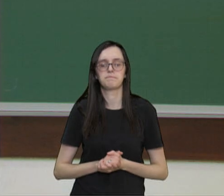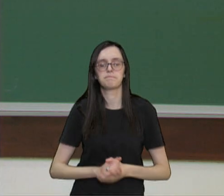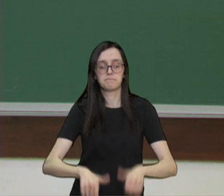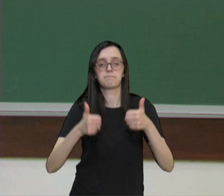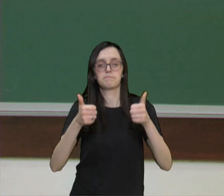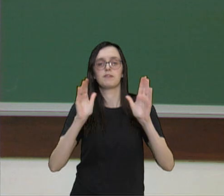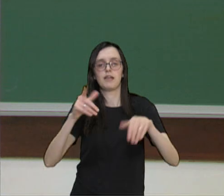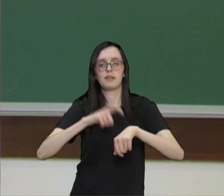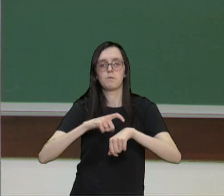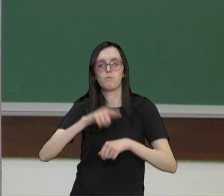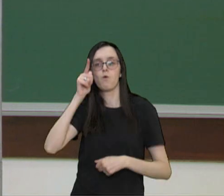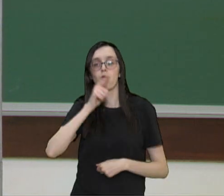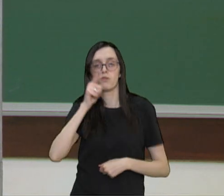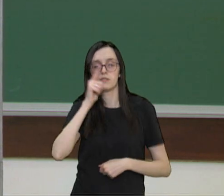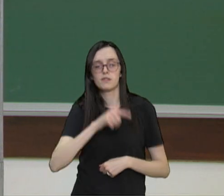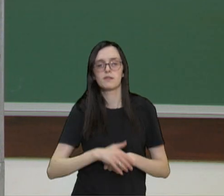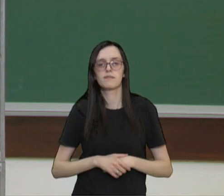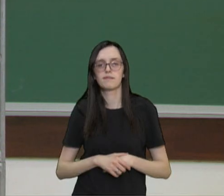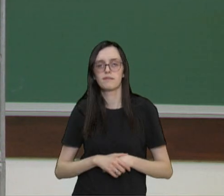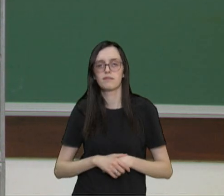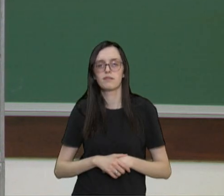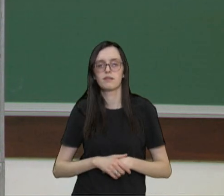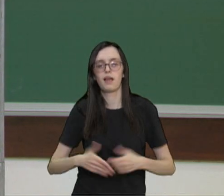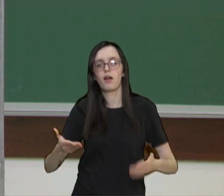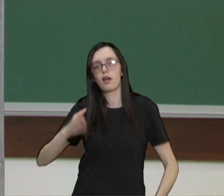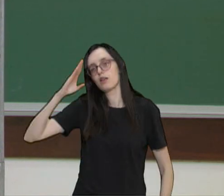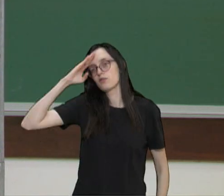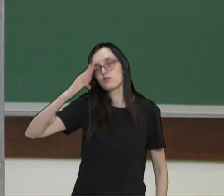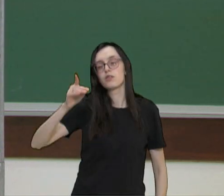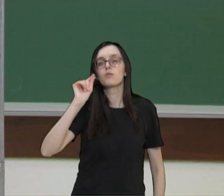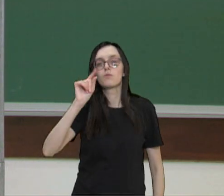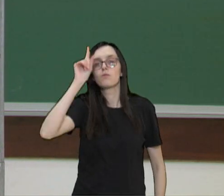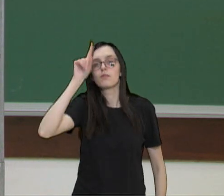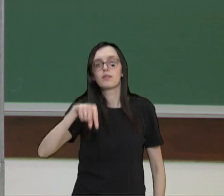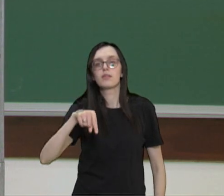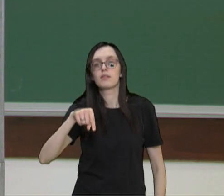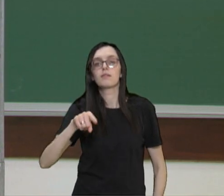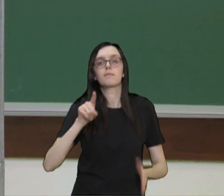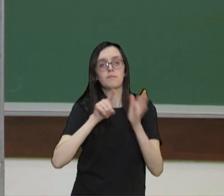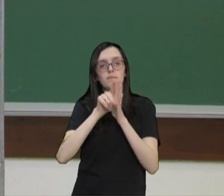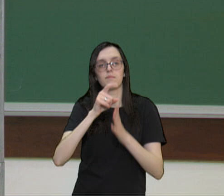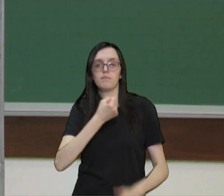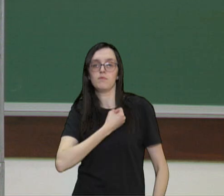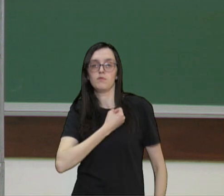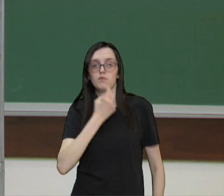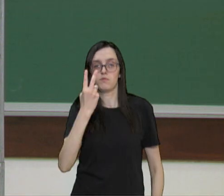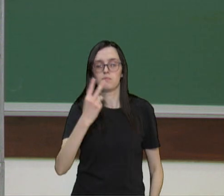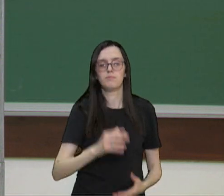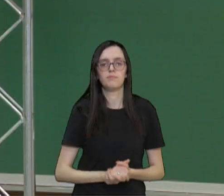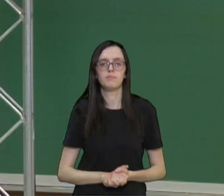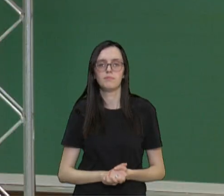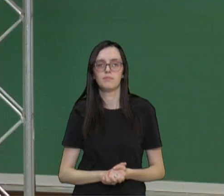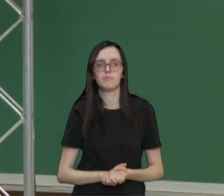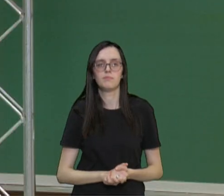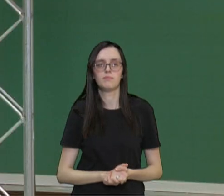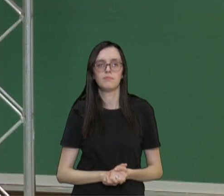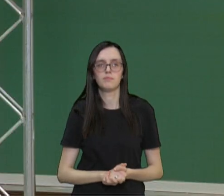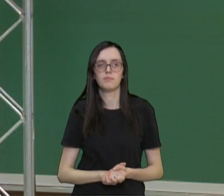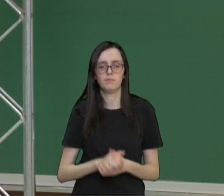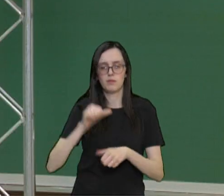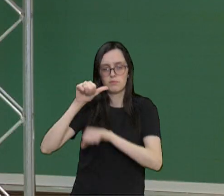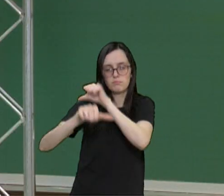Fechou o tempo, né? Então vamos lá. Diretamente para a questão quiz 2. Com as